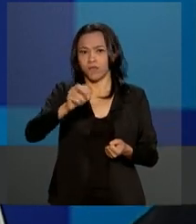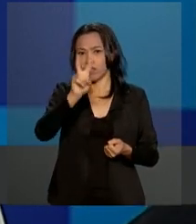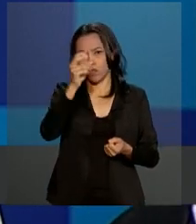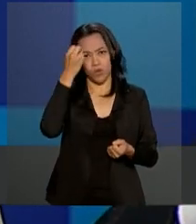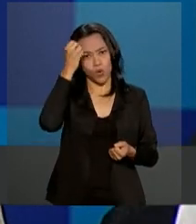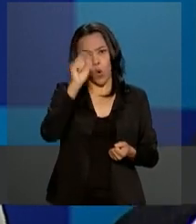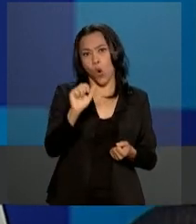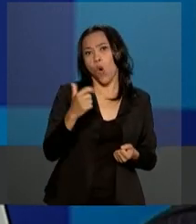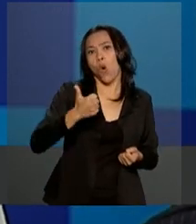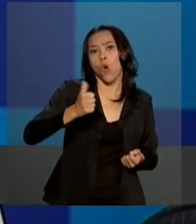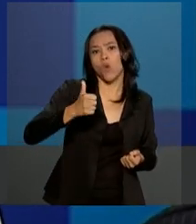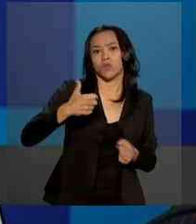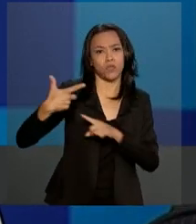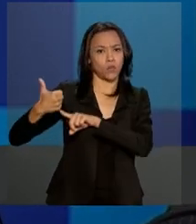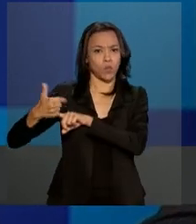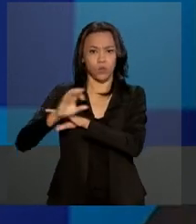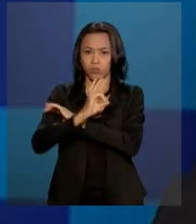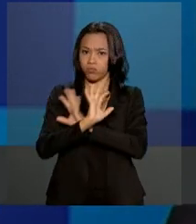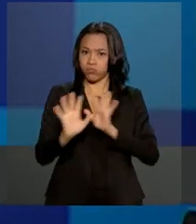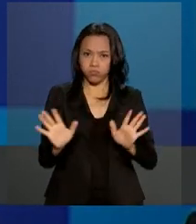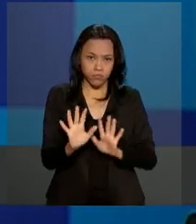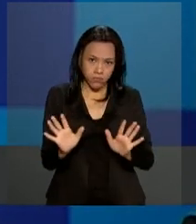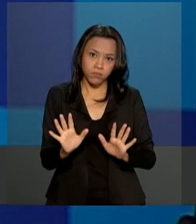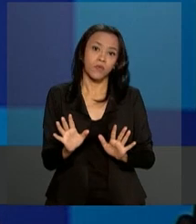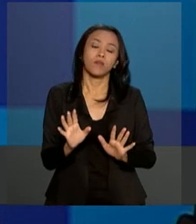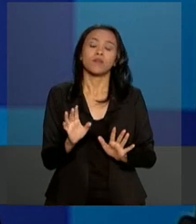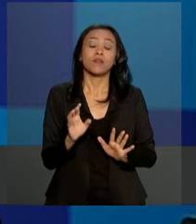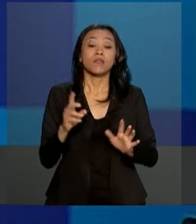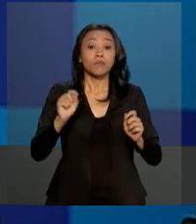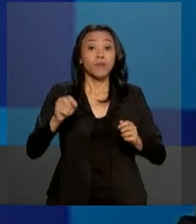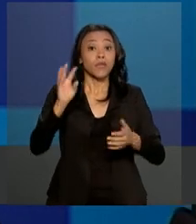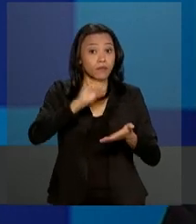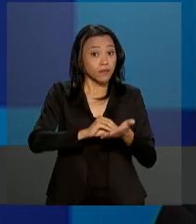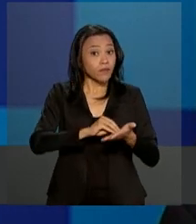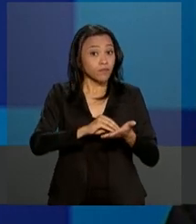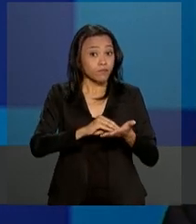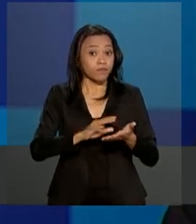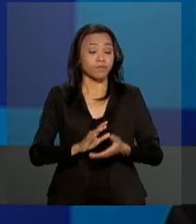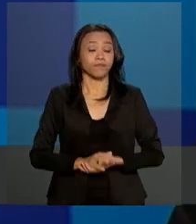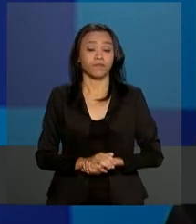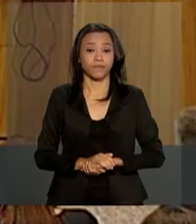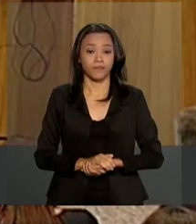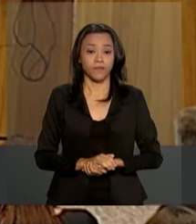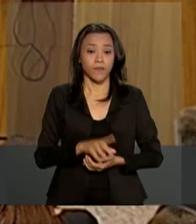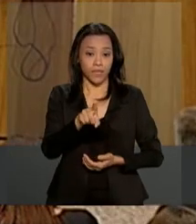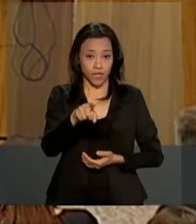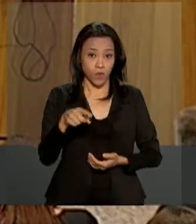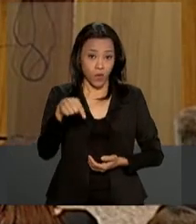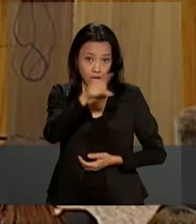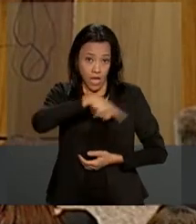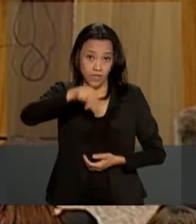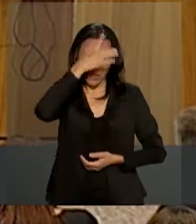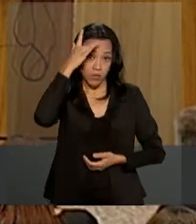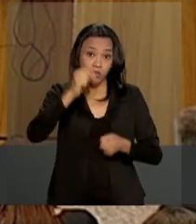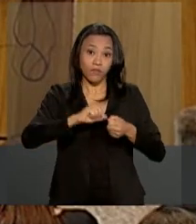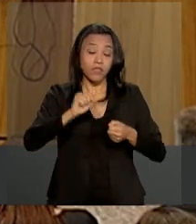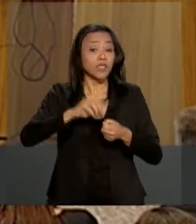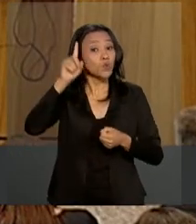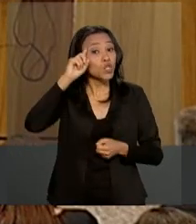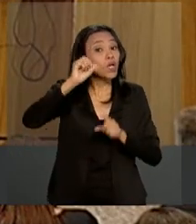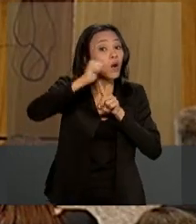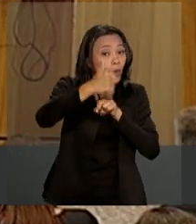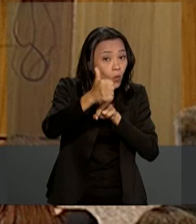dias em 11/12 esse período reservado a reaplicação conforme a necessidade então eles devem fazer a prova no dia